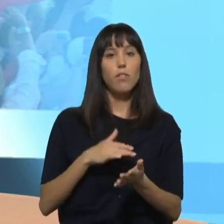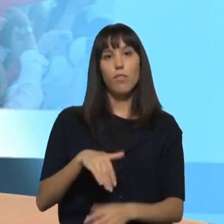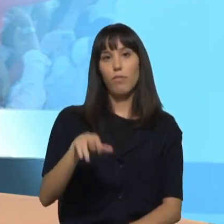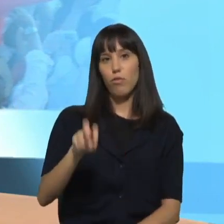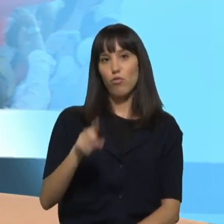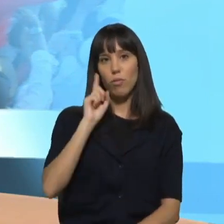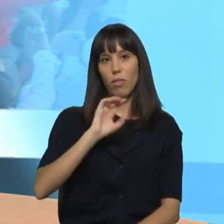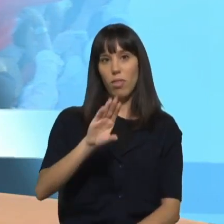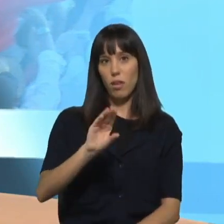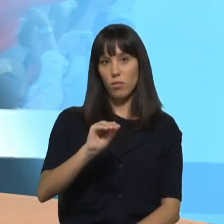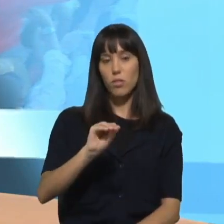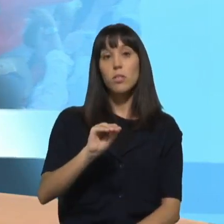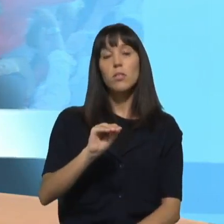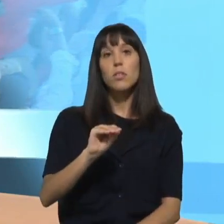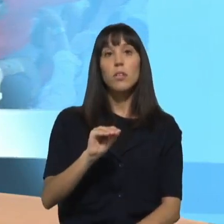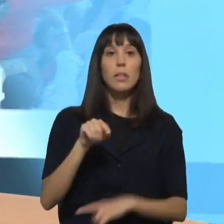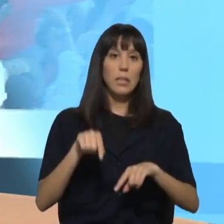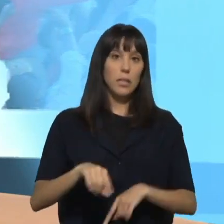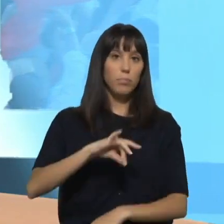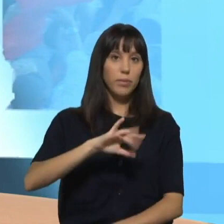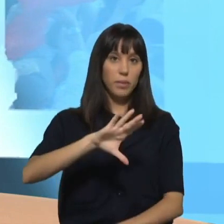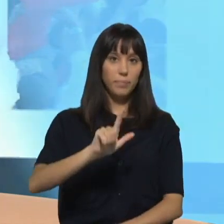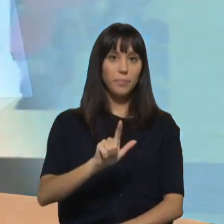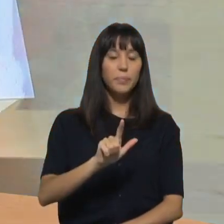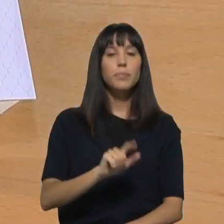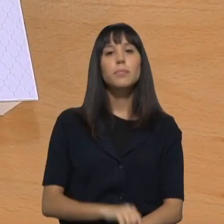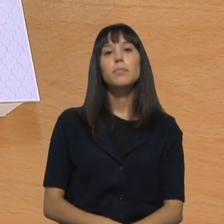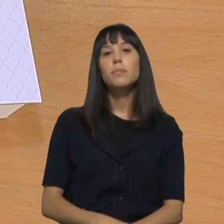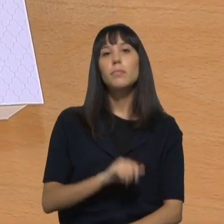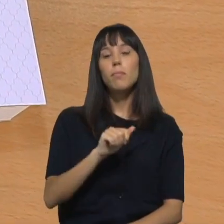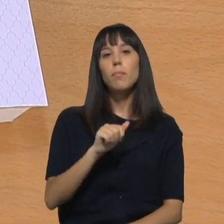junho, aqui em Lisboa. O que é que Bento